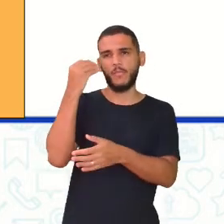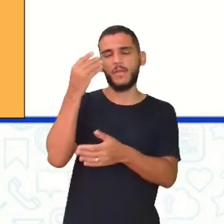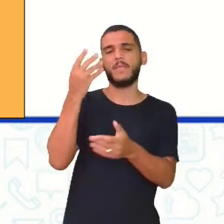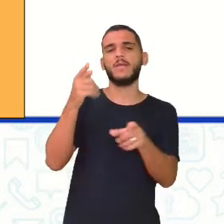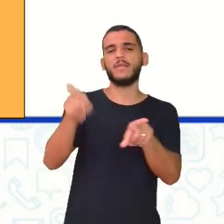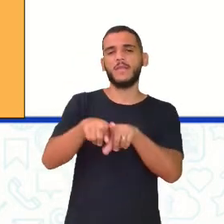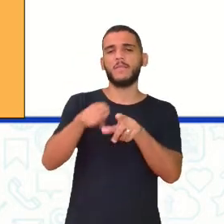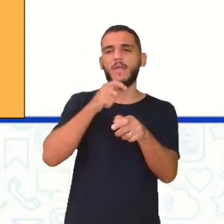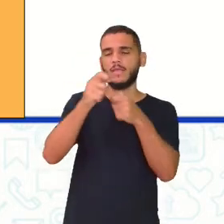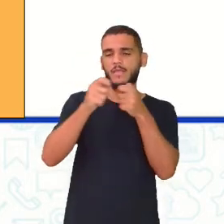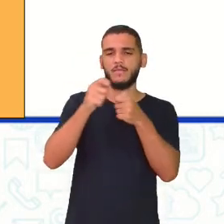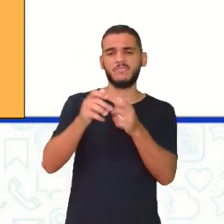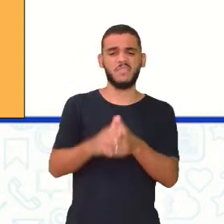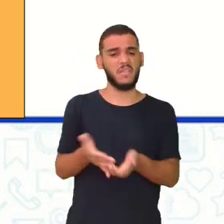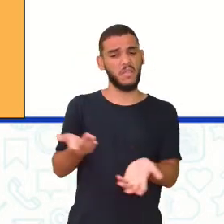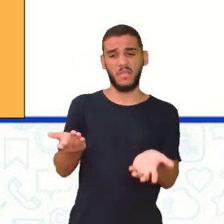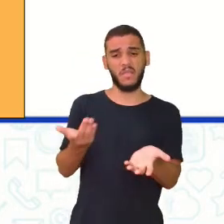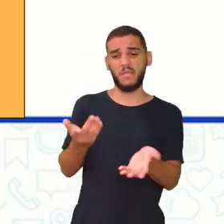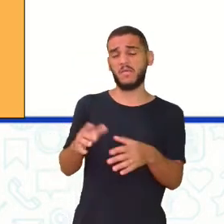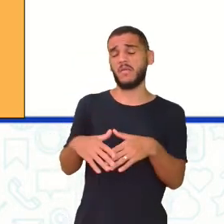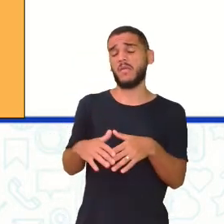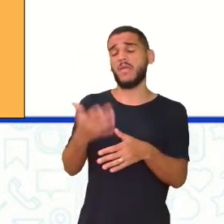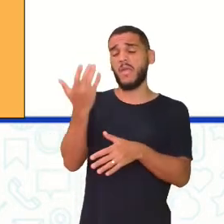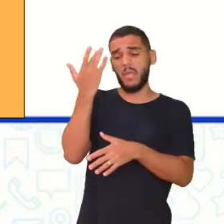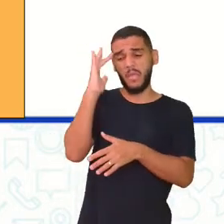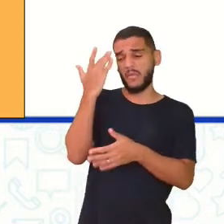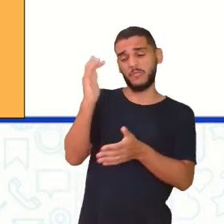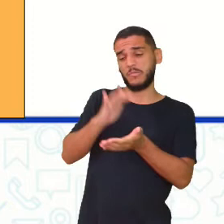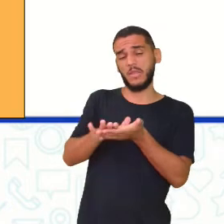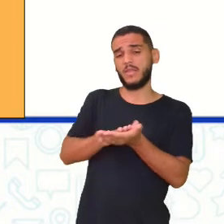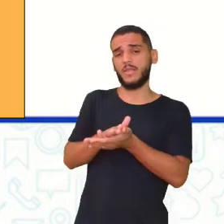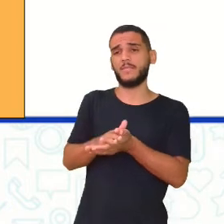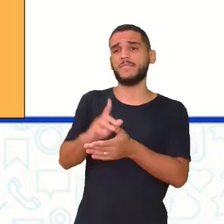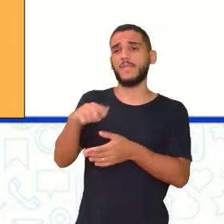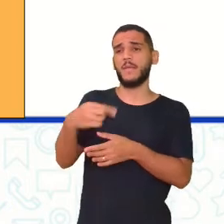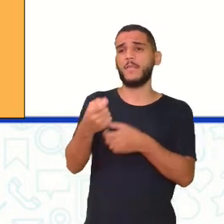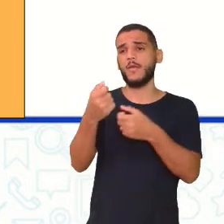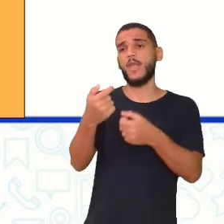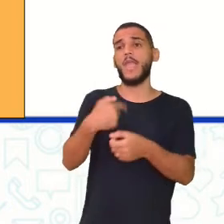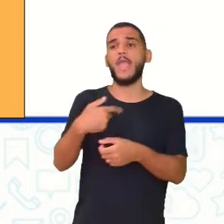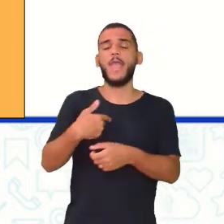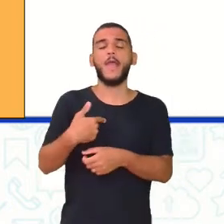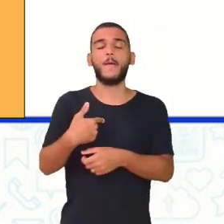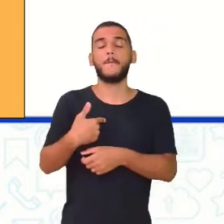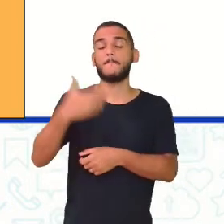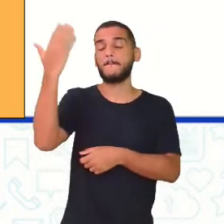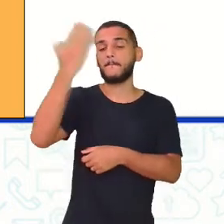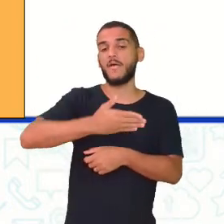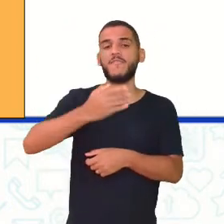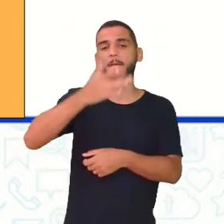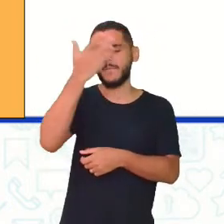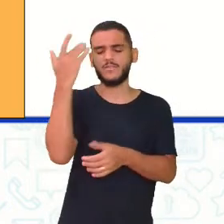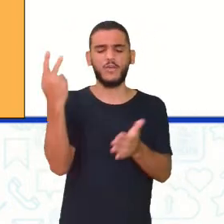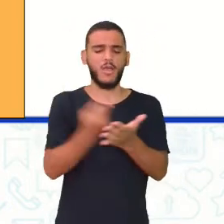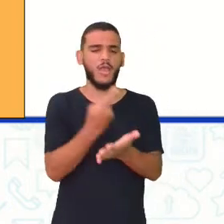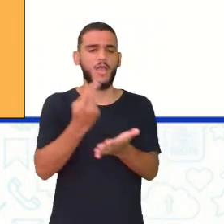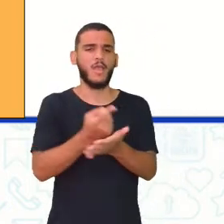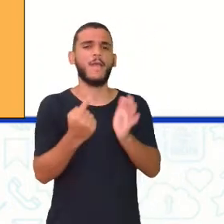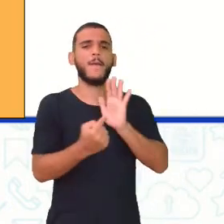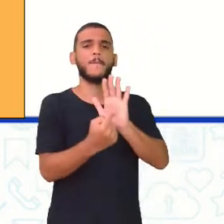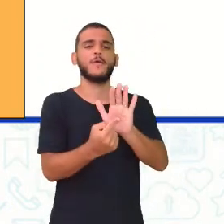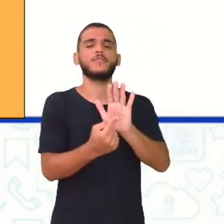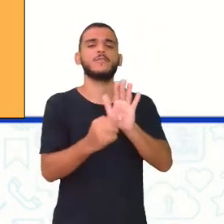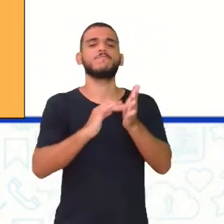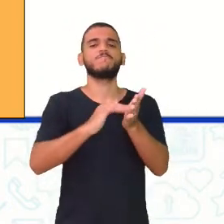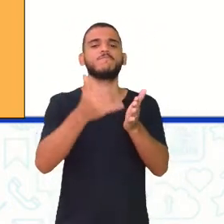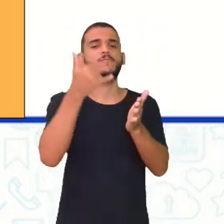e daí? Toda provocadora. Depois ela fala: pois eu posso provar que ela está errada. E mostra o